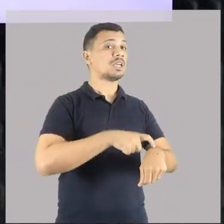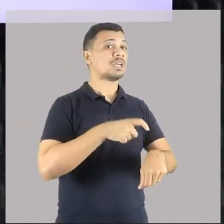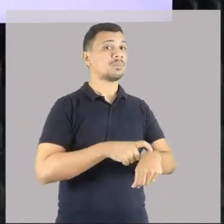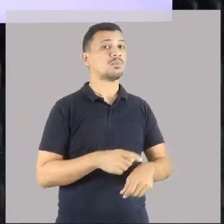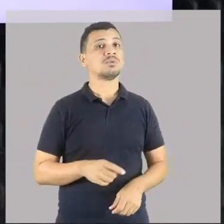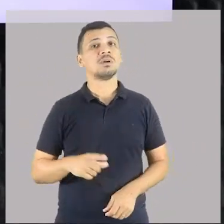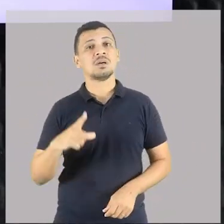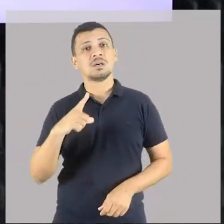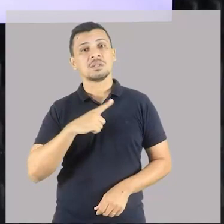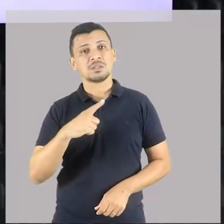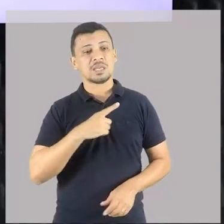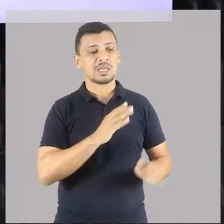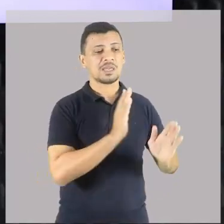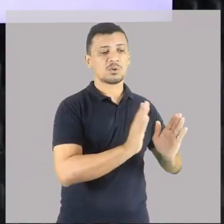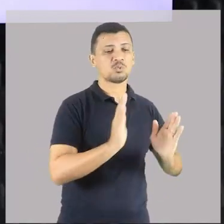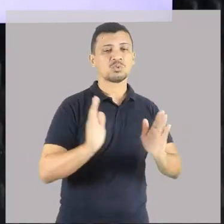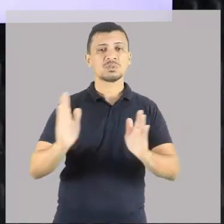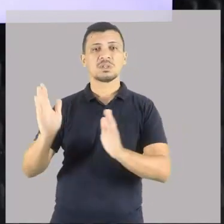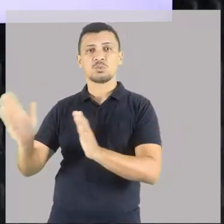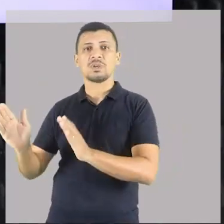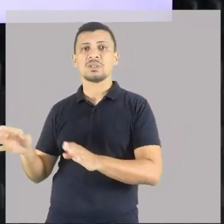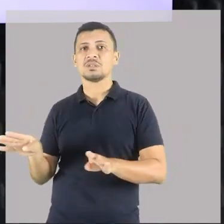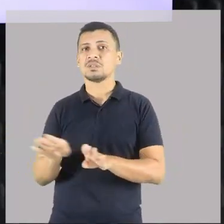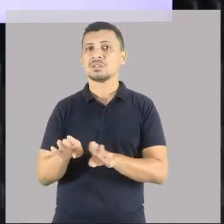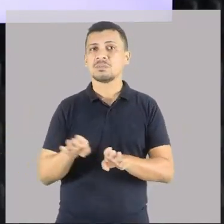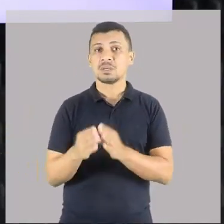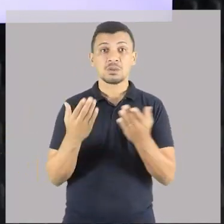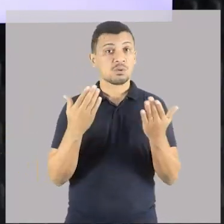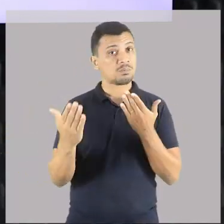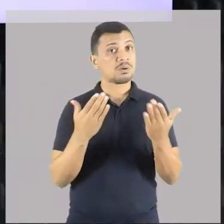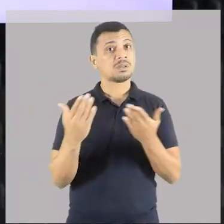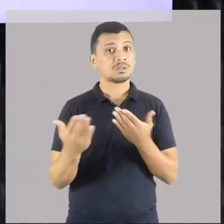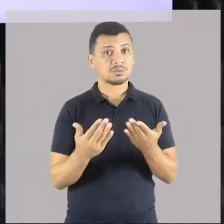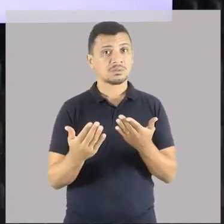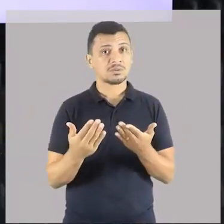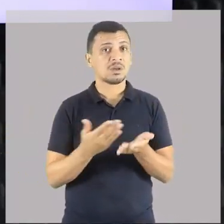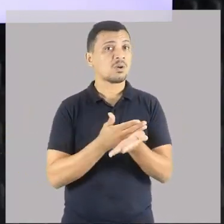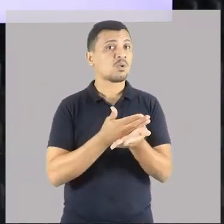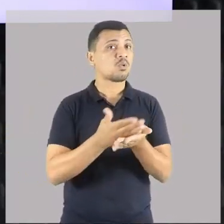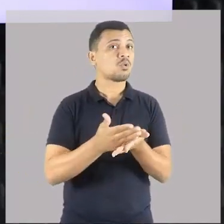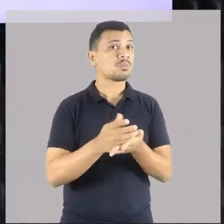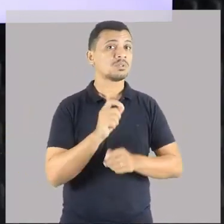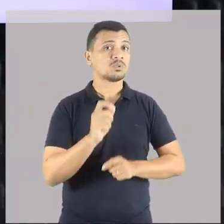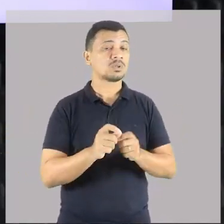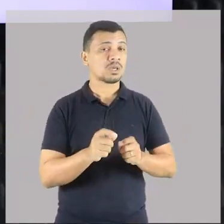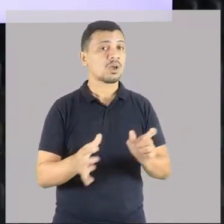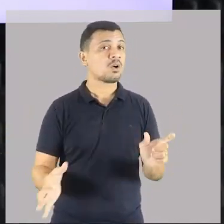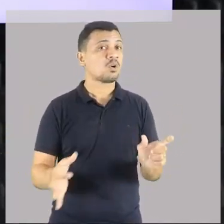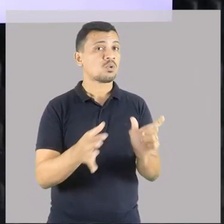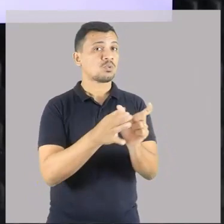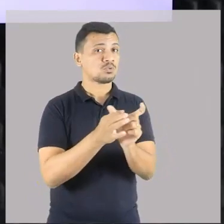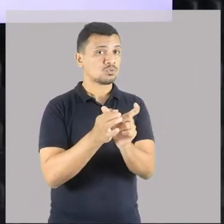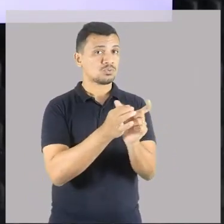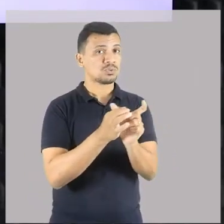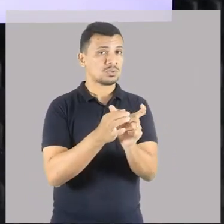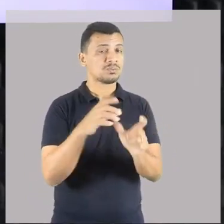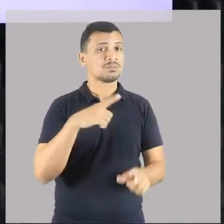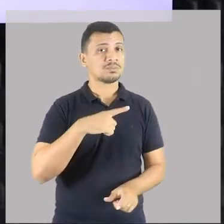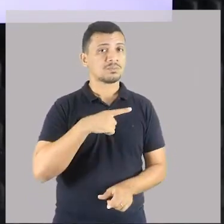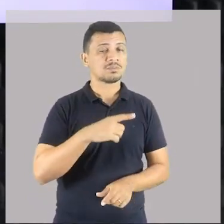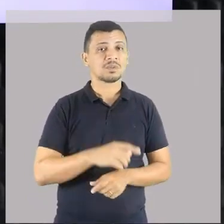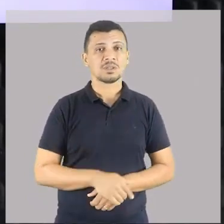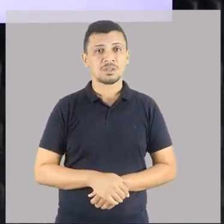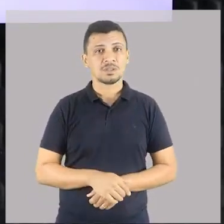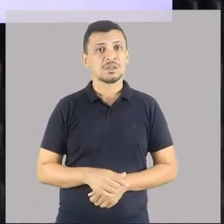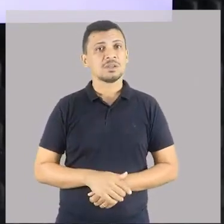de condicionalidade, de causa, valores de comparação, são introduzidas pelas conjunções subordinativas,